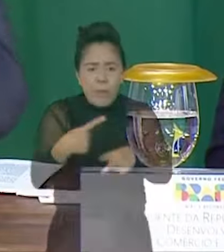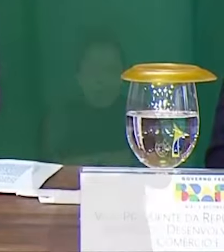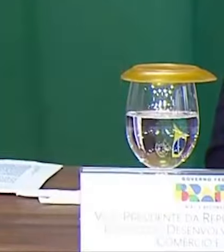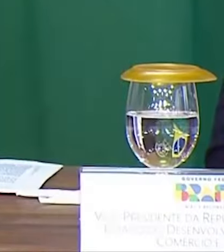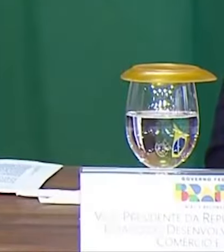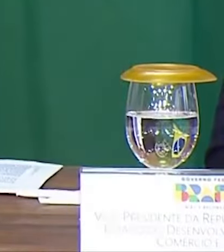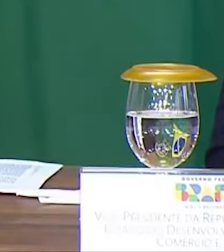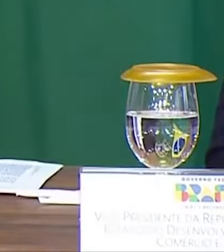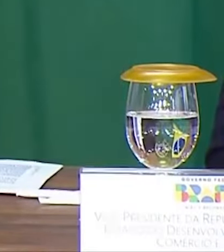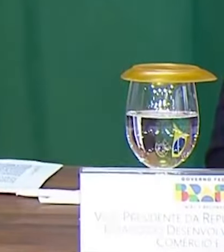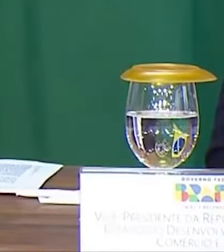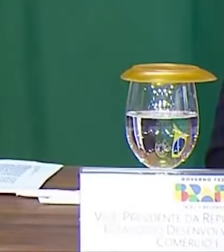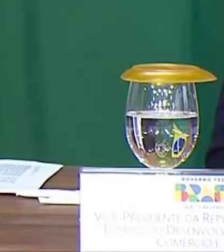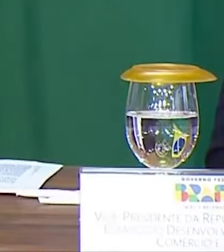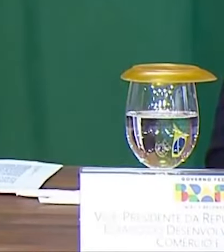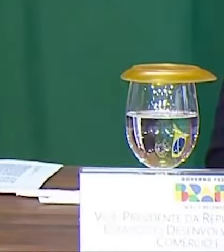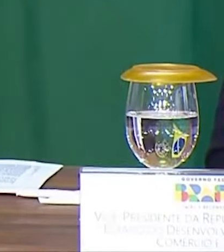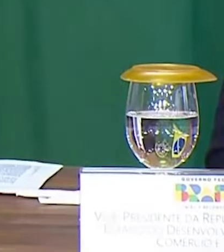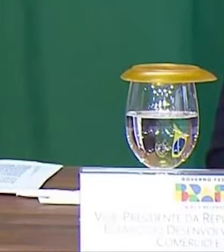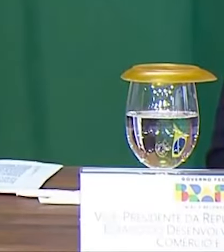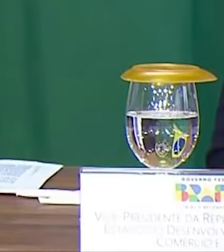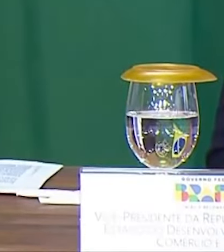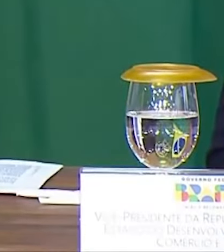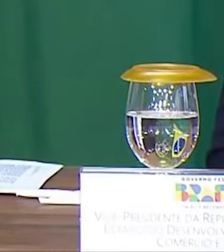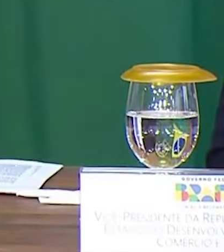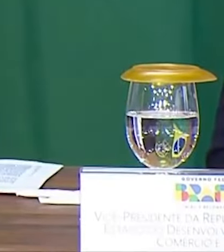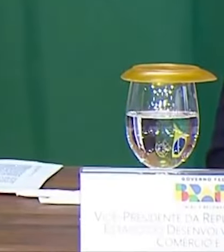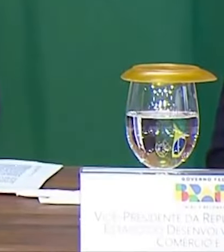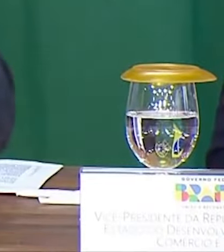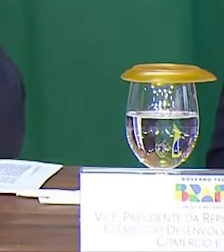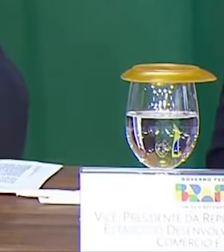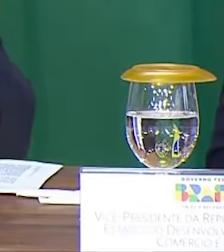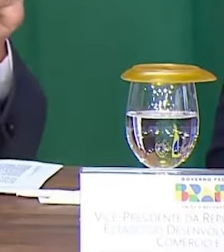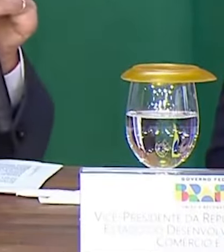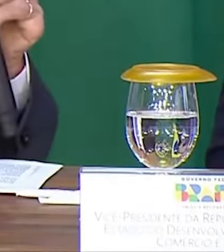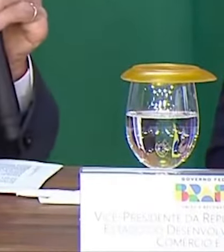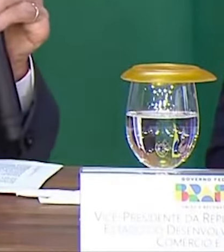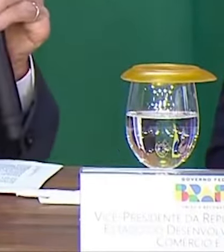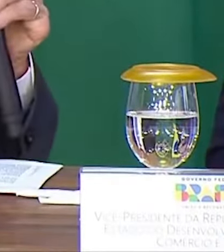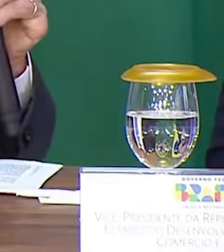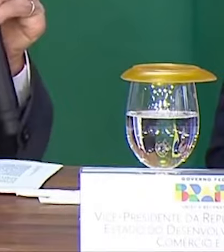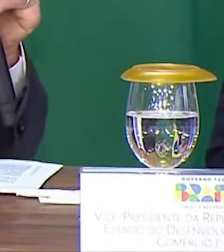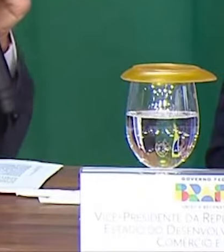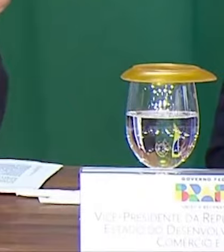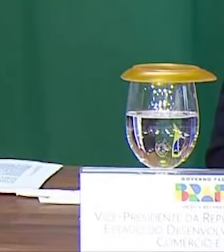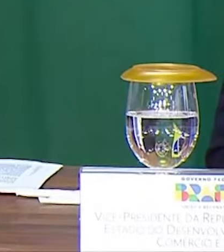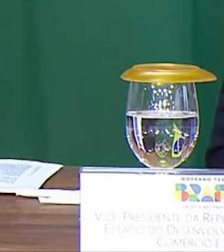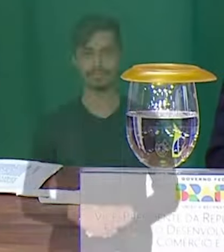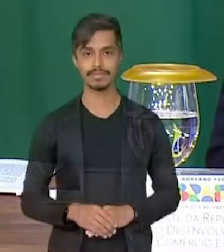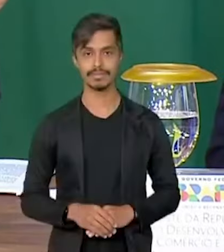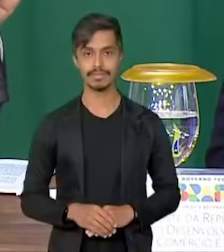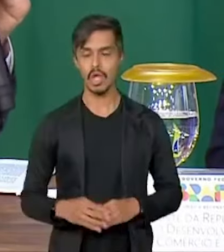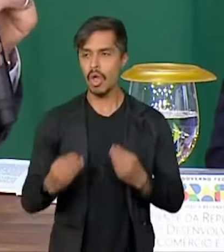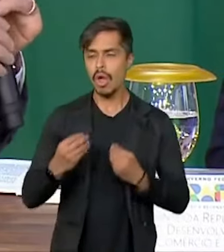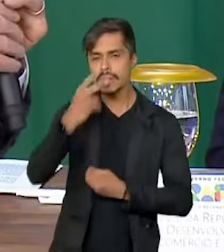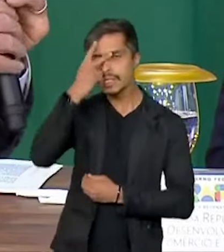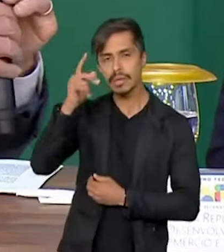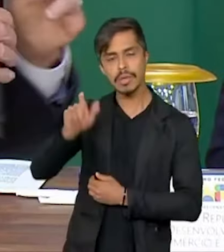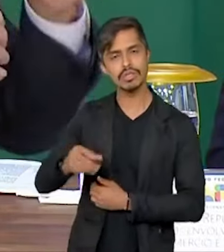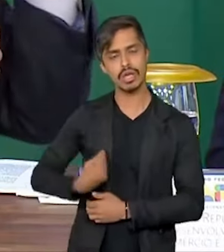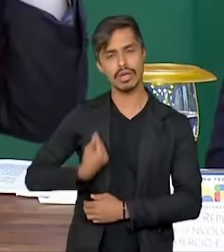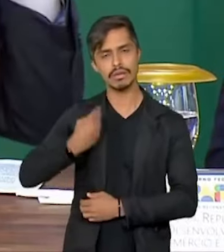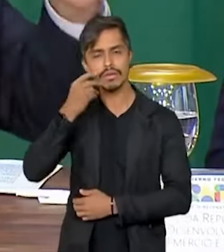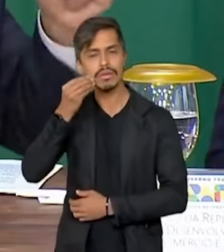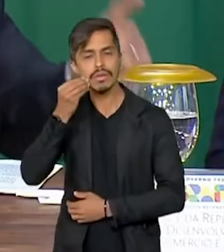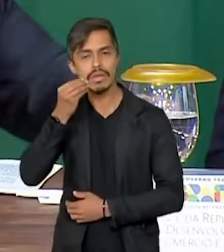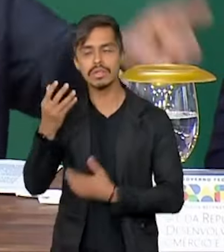20 metros de altura tem apenas meio metro. Como é que esse cara vive? E qual era a minha alegria? Você chegava lá,